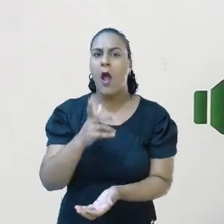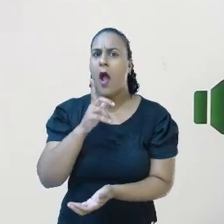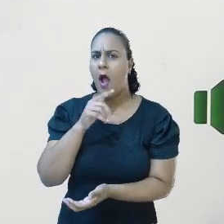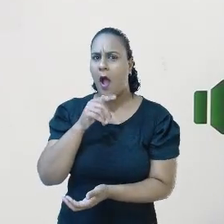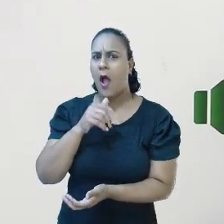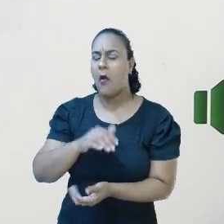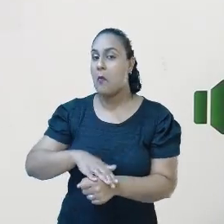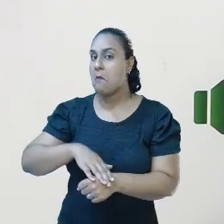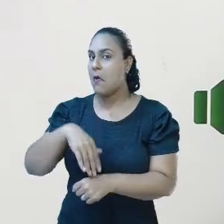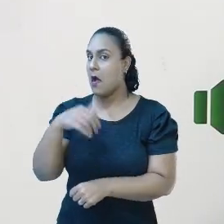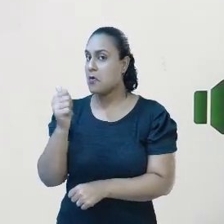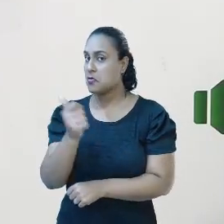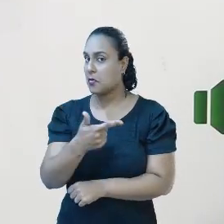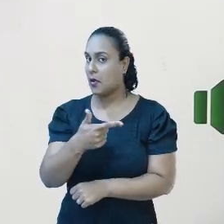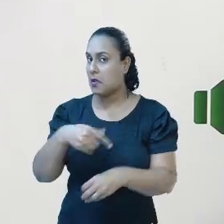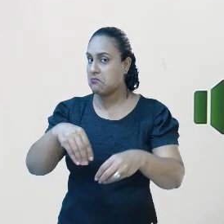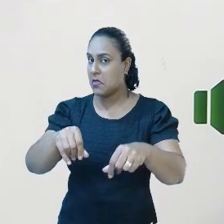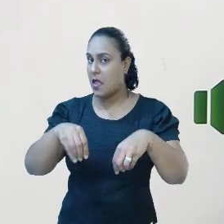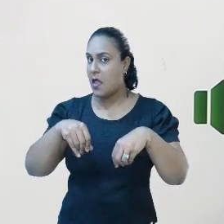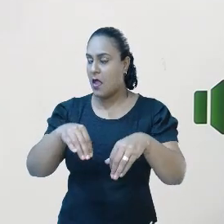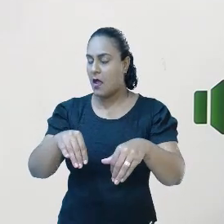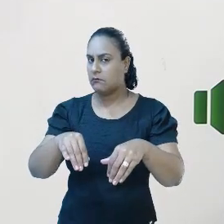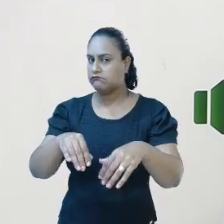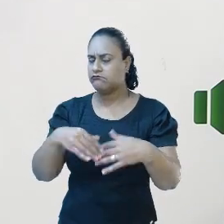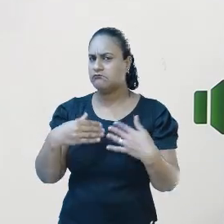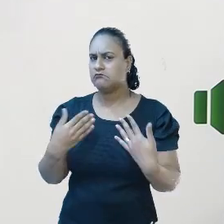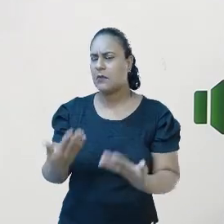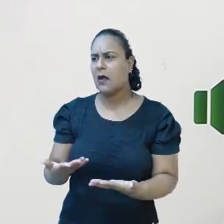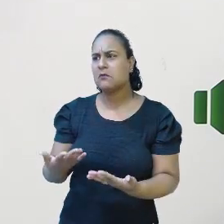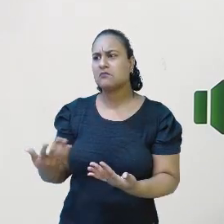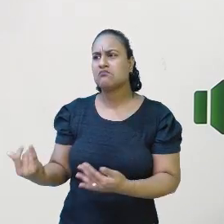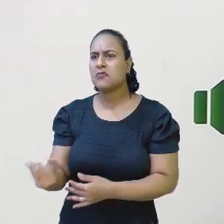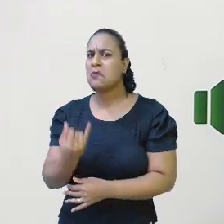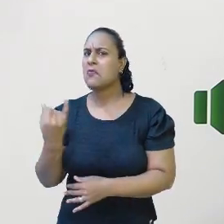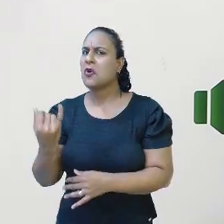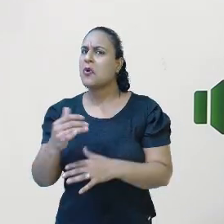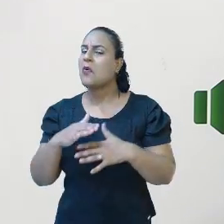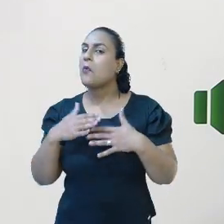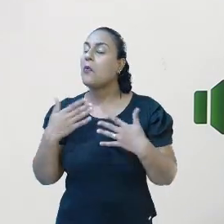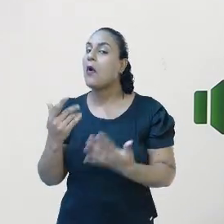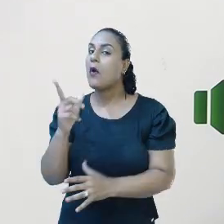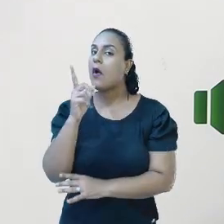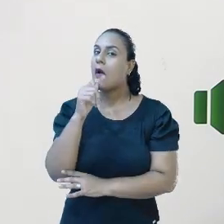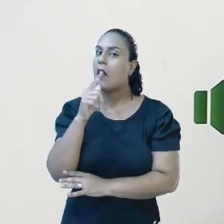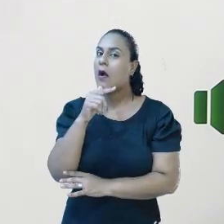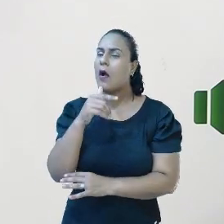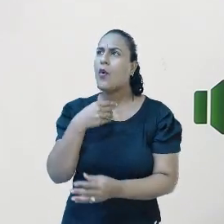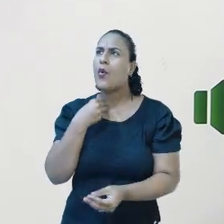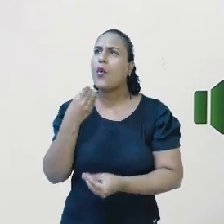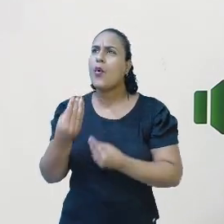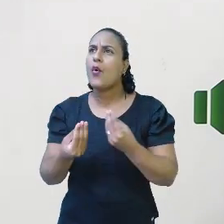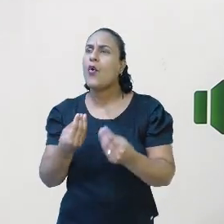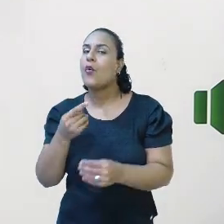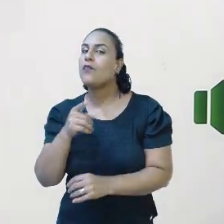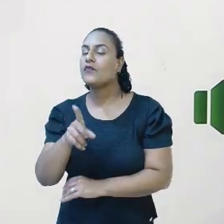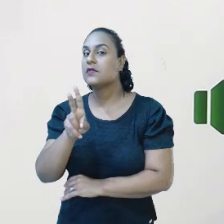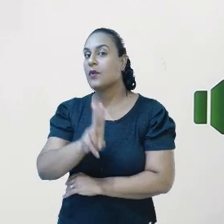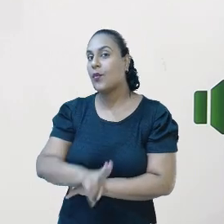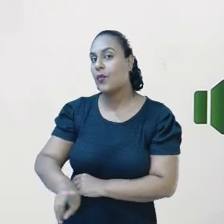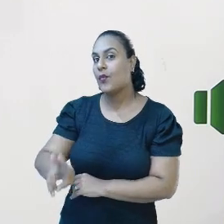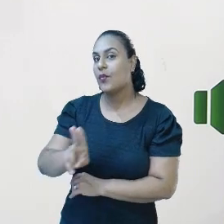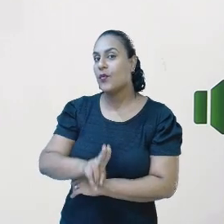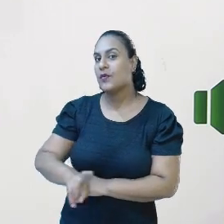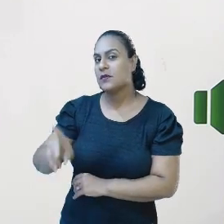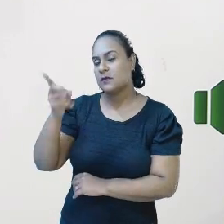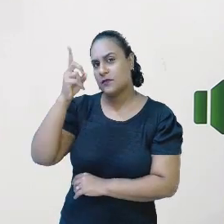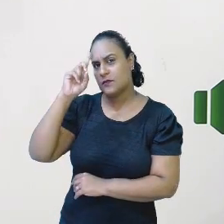terra, será? Mas qual a importância dessa água? Como você vem utilizando essa água no seu dia a